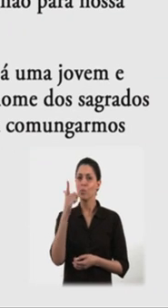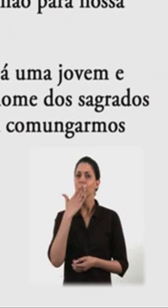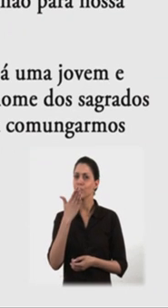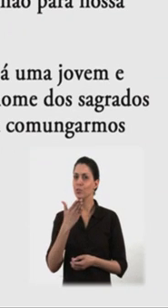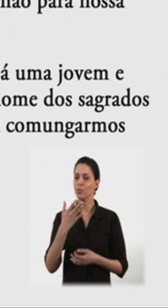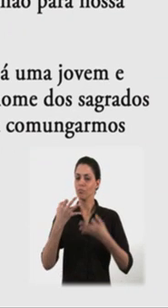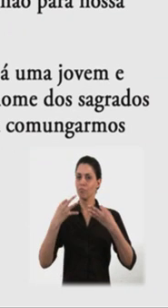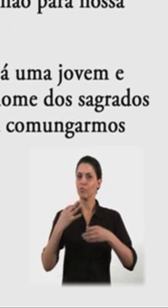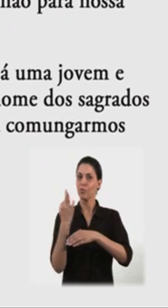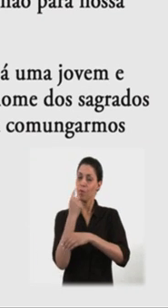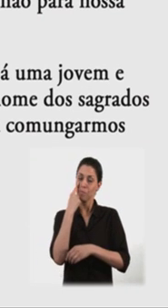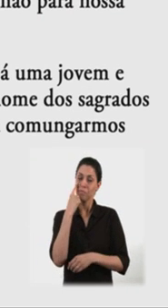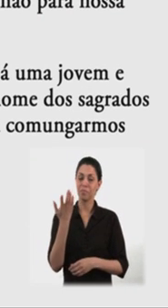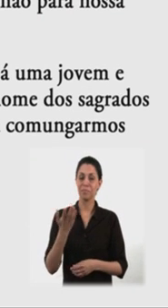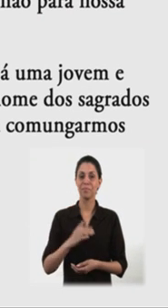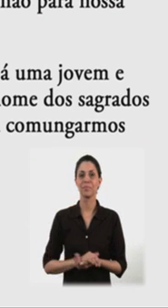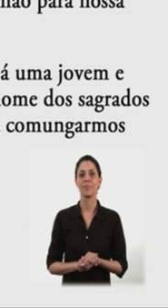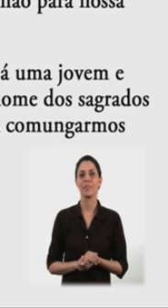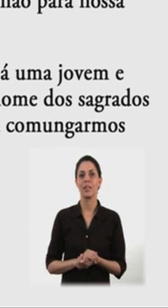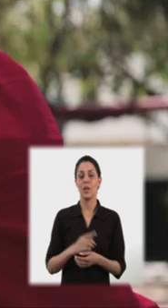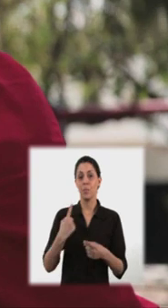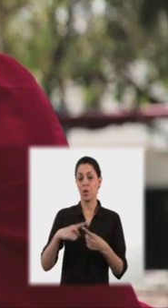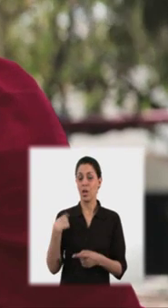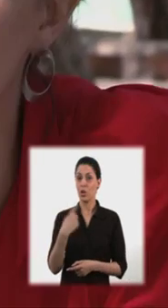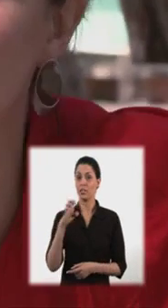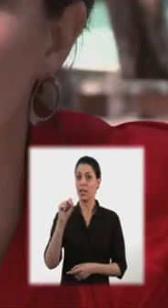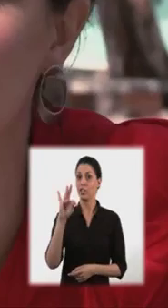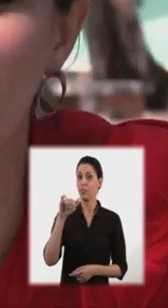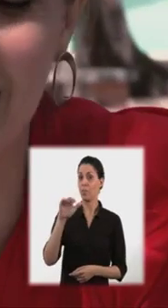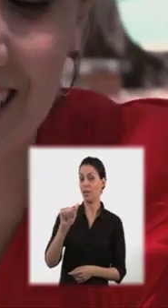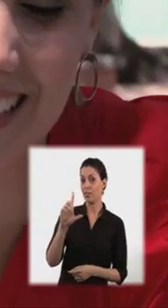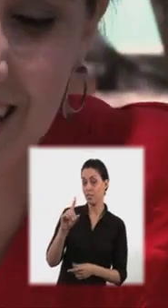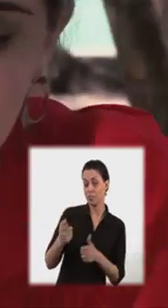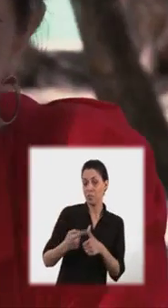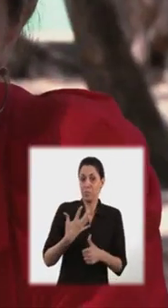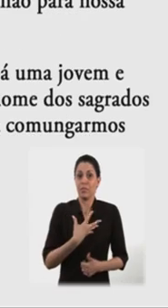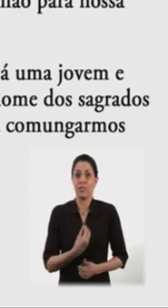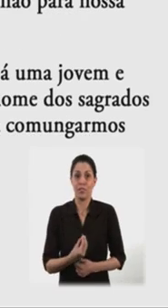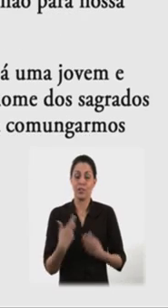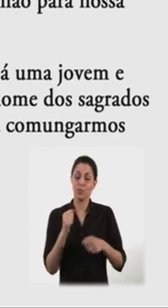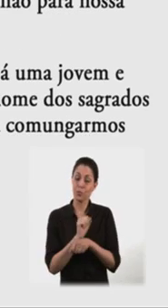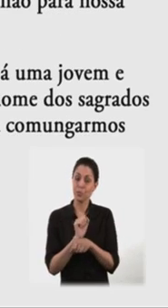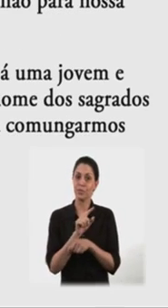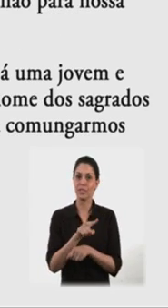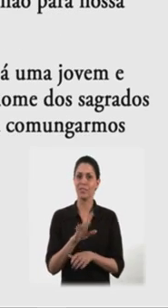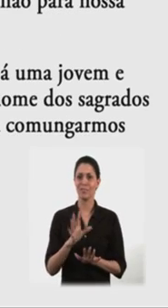nossa estimada primogênita conta com sua presença. Você já percebe já, né? Porque é um momento